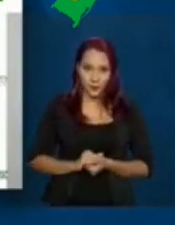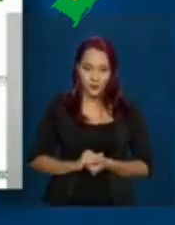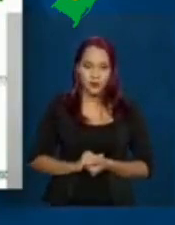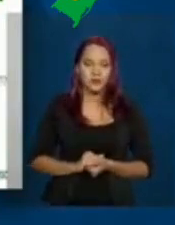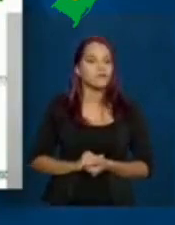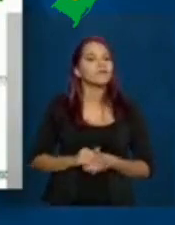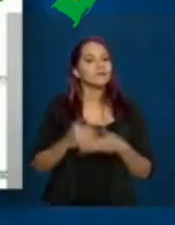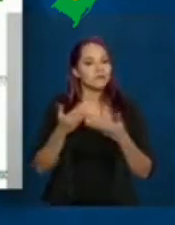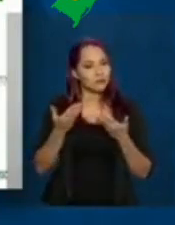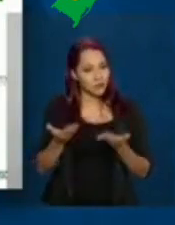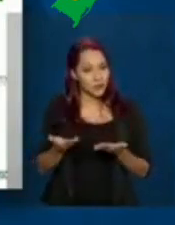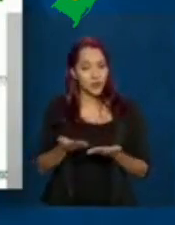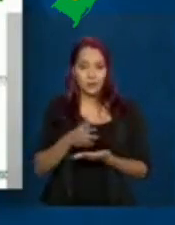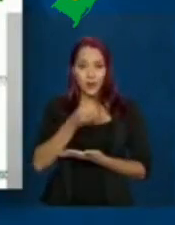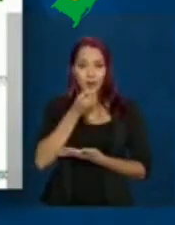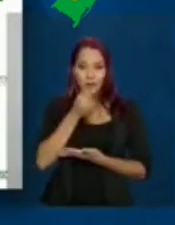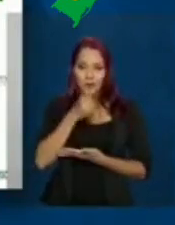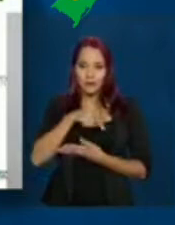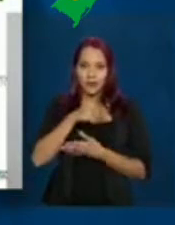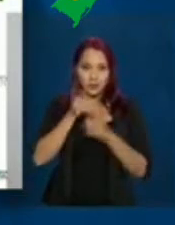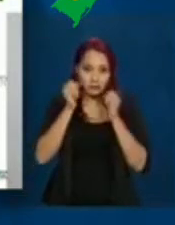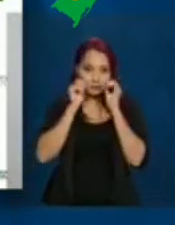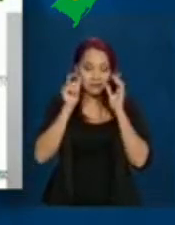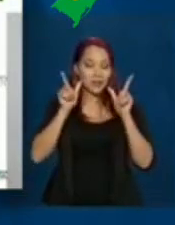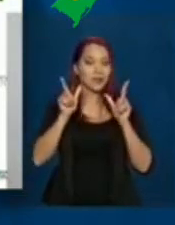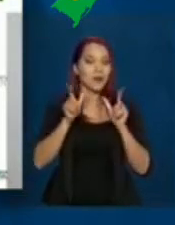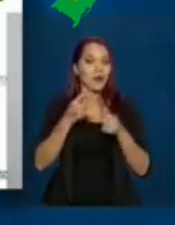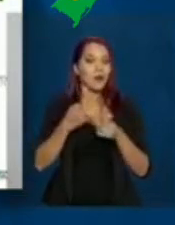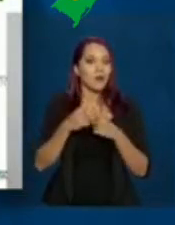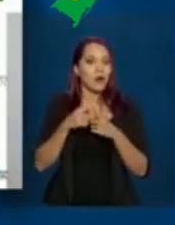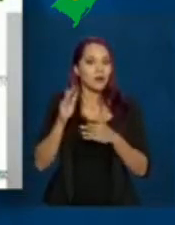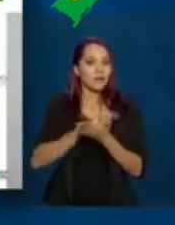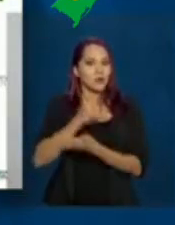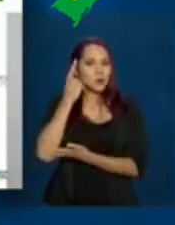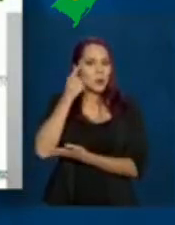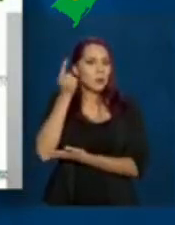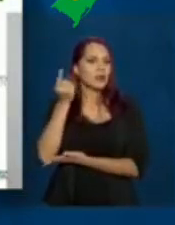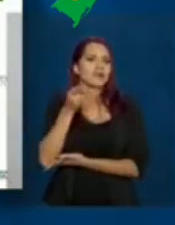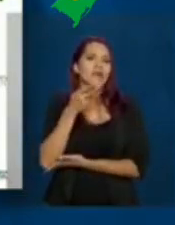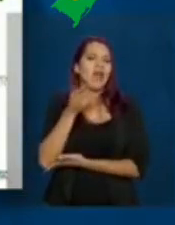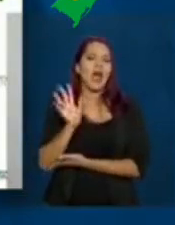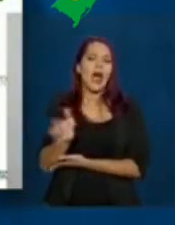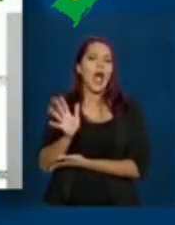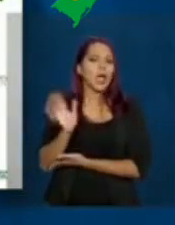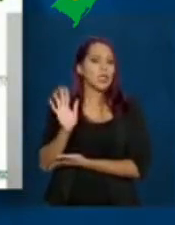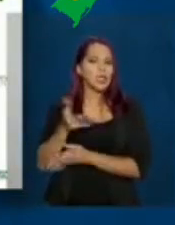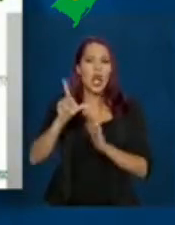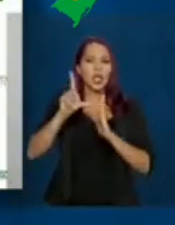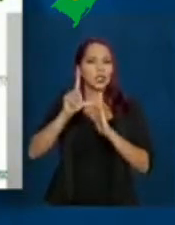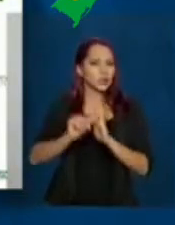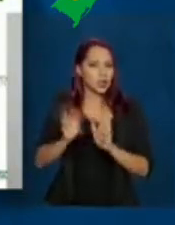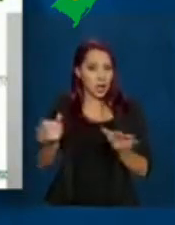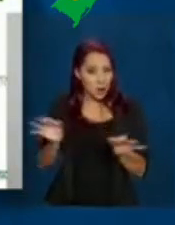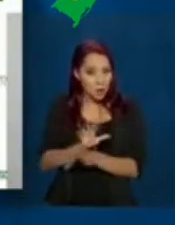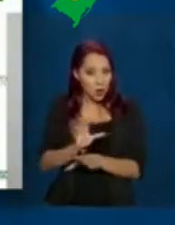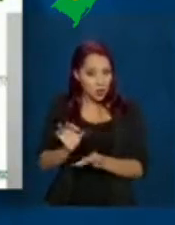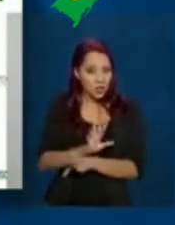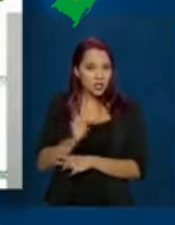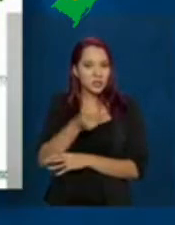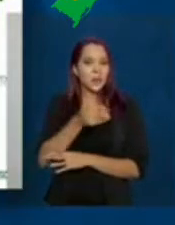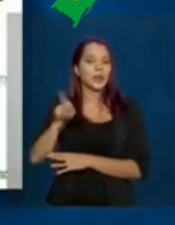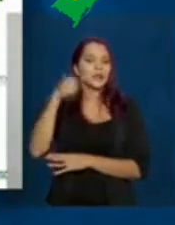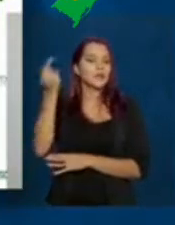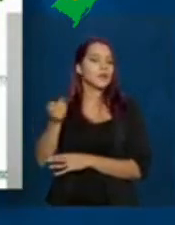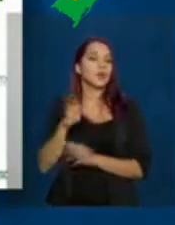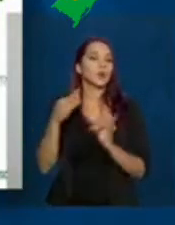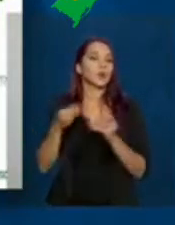Exatamente. Então, é bom ficar muito atento, porque às vezes a pessoa pode ter gente que fala assim, bom, você já está assim, já acabou, já está encerrado, tal, semana que vem está